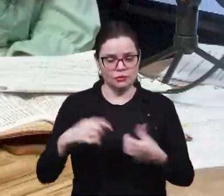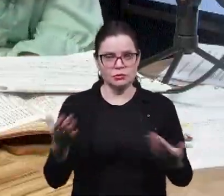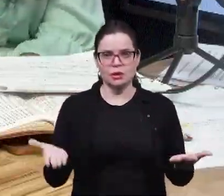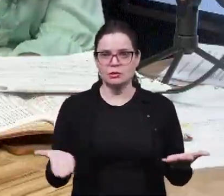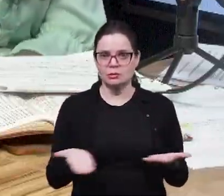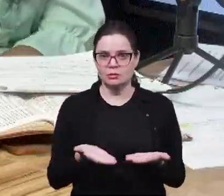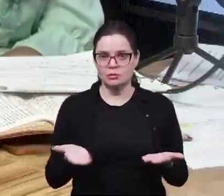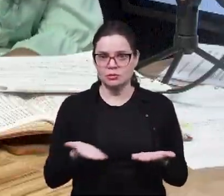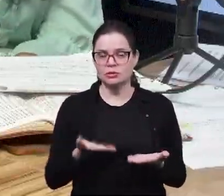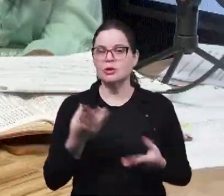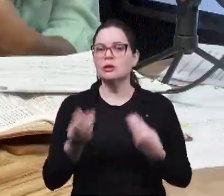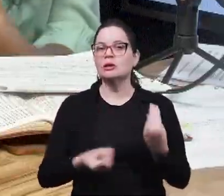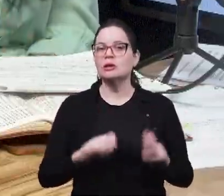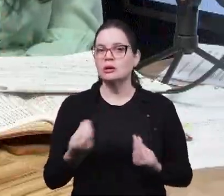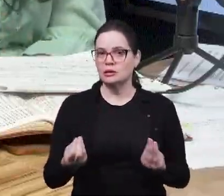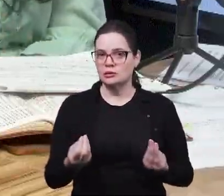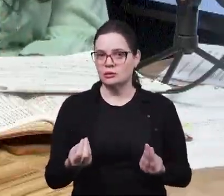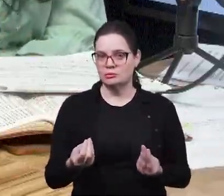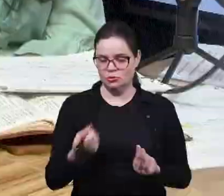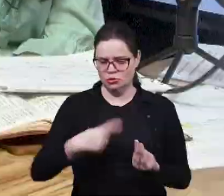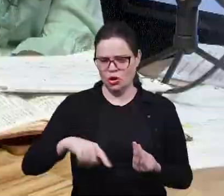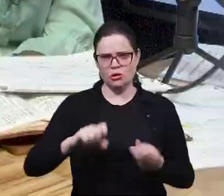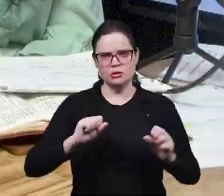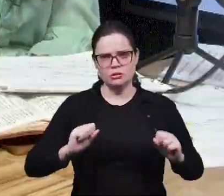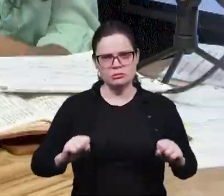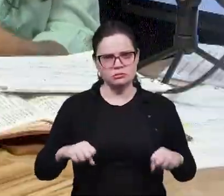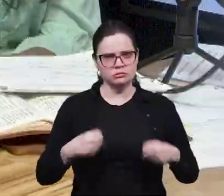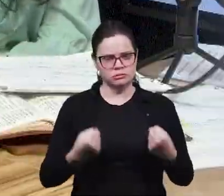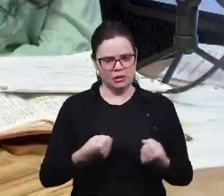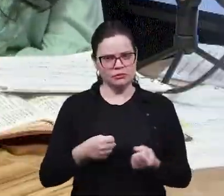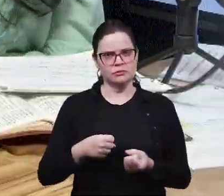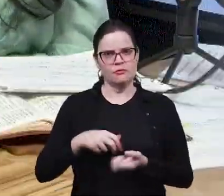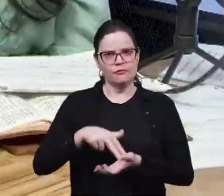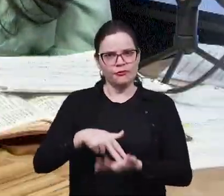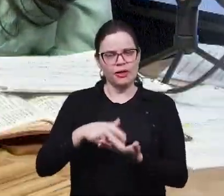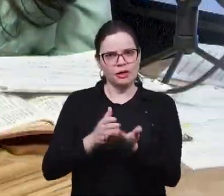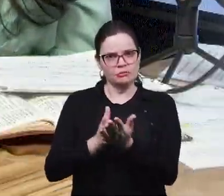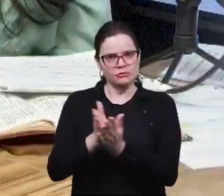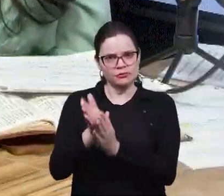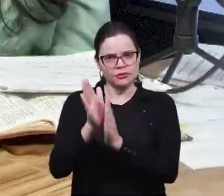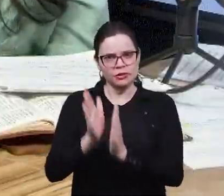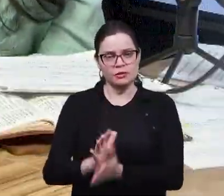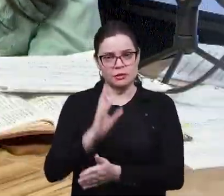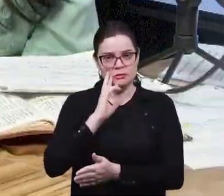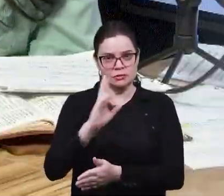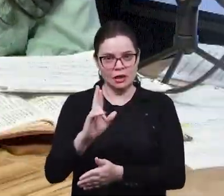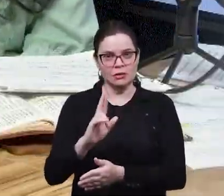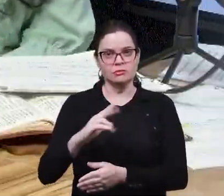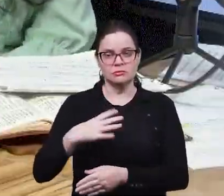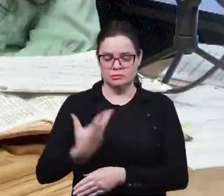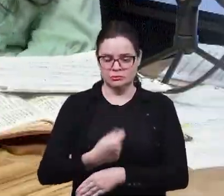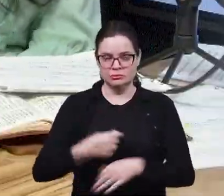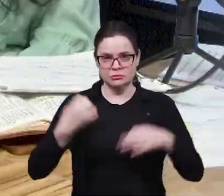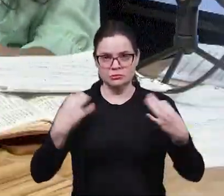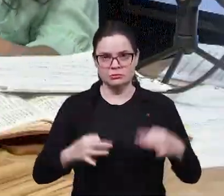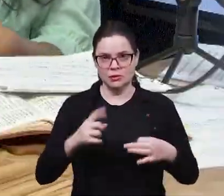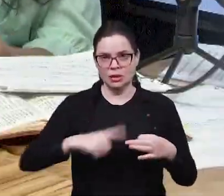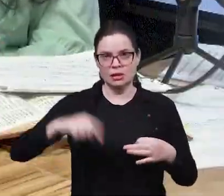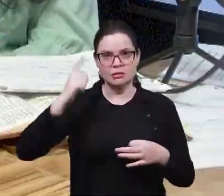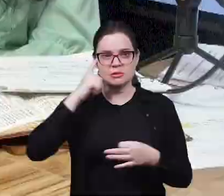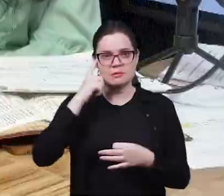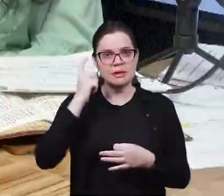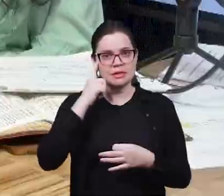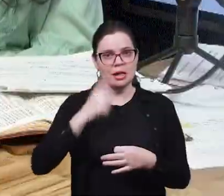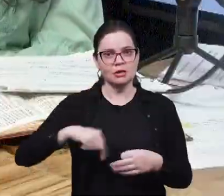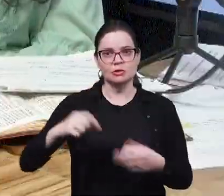parábolas das virgens, nós estamos firmes, É muito importante que nós, como jovens, possamos ter a